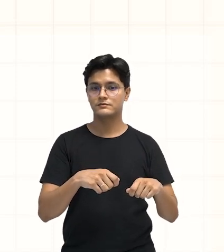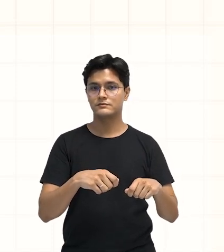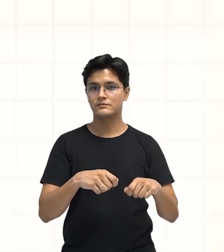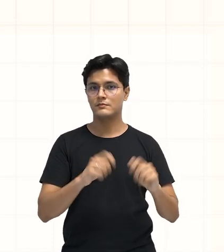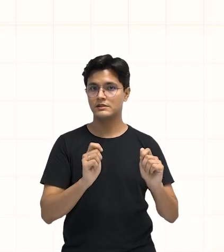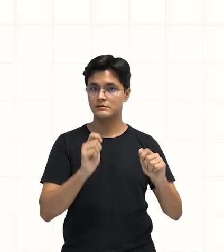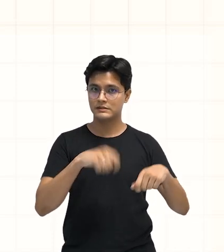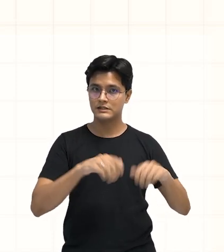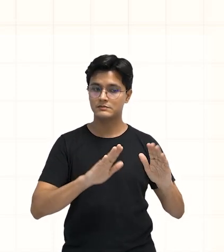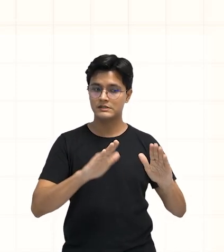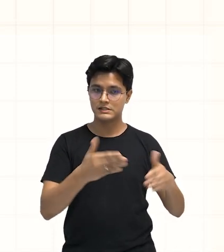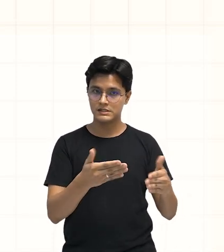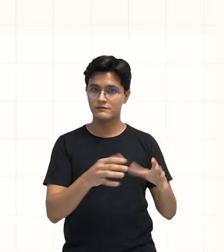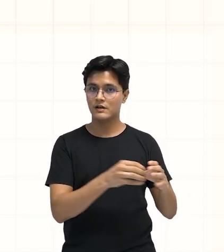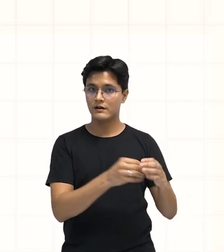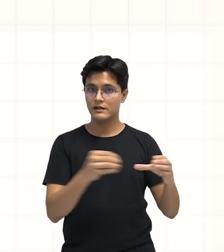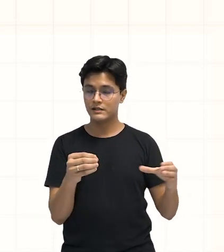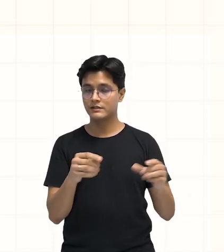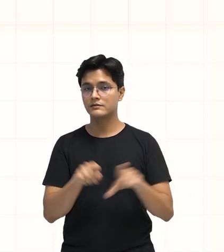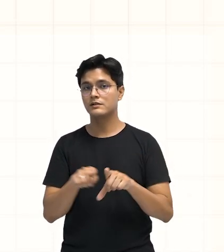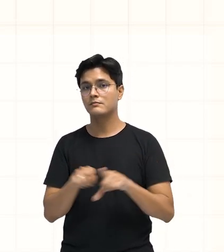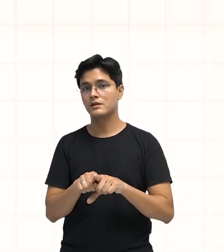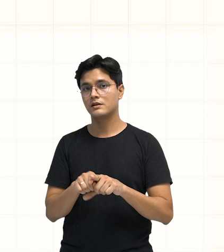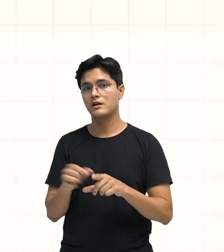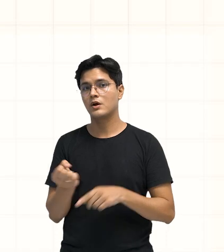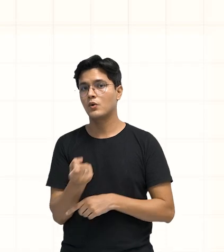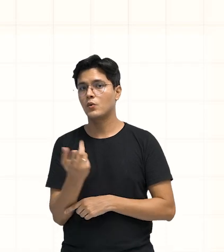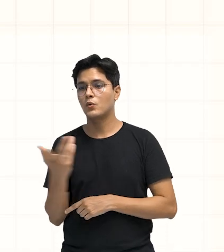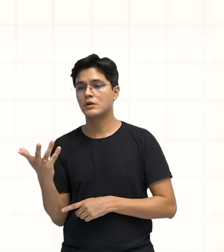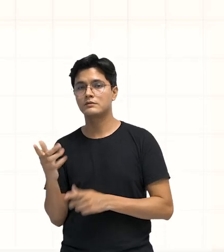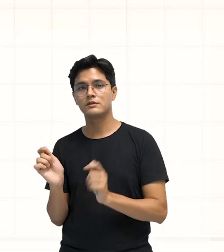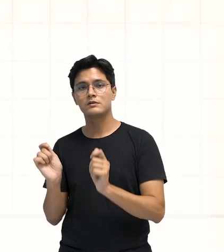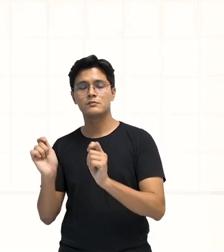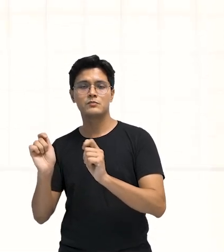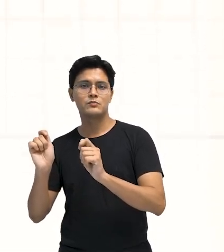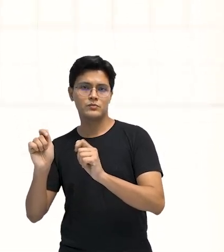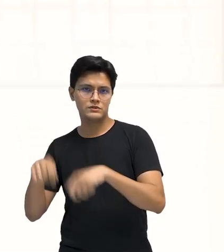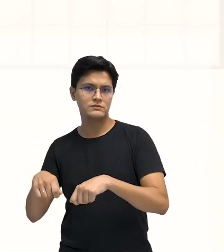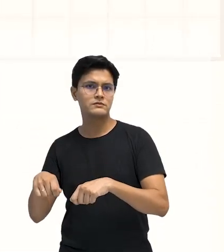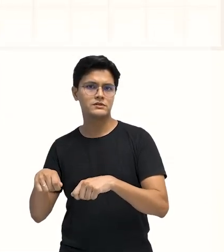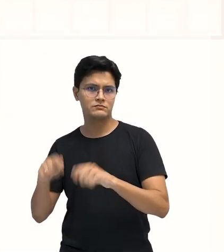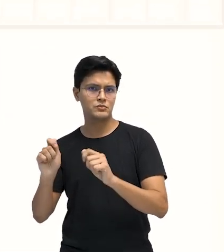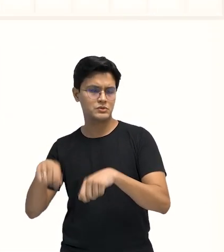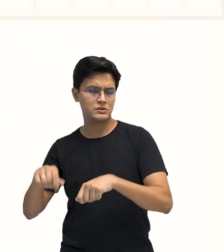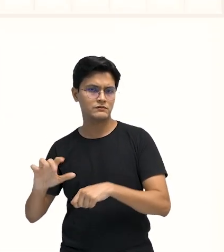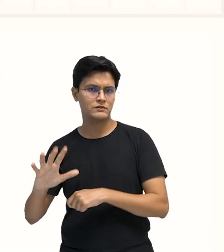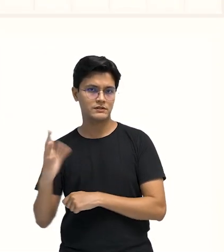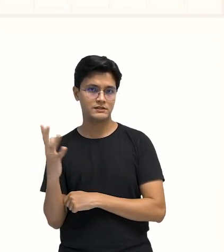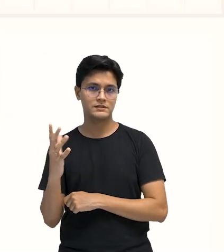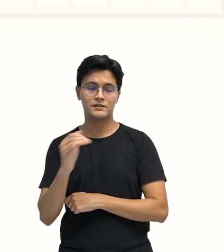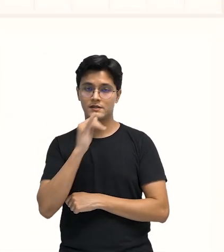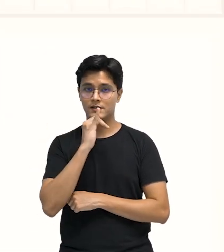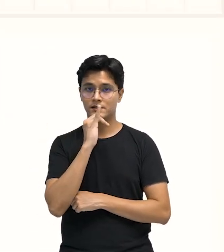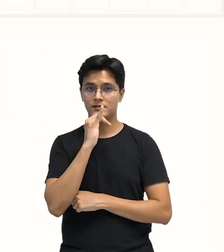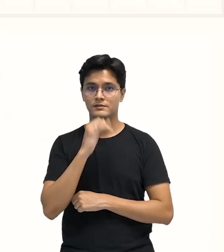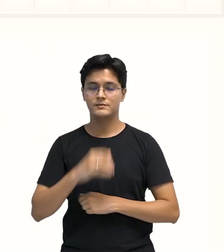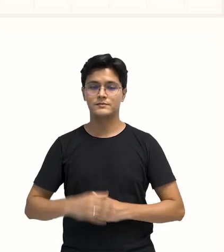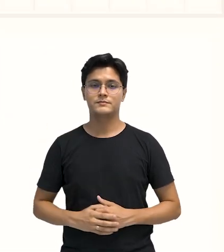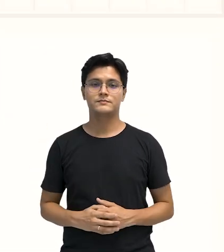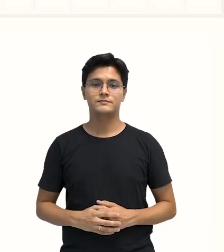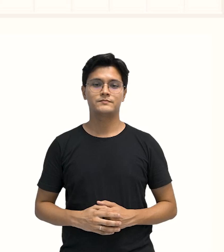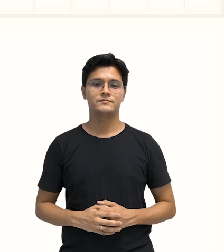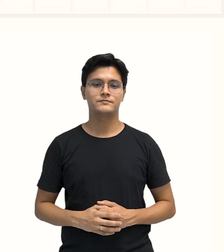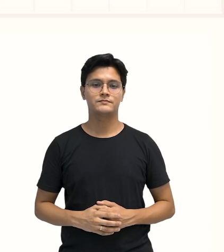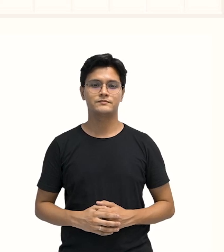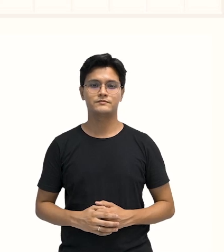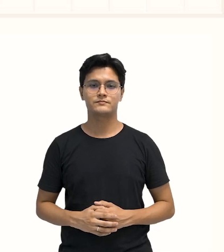ao evento, tá? E o número de casos possíveis. Professor, dá um exemplo aí, vamos lá. Veja,